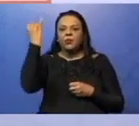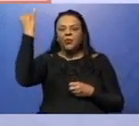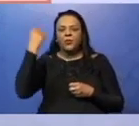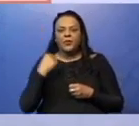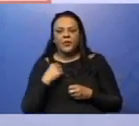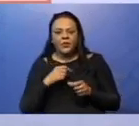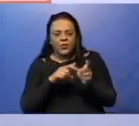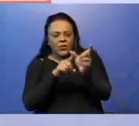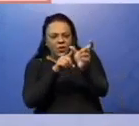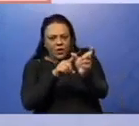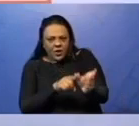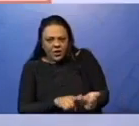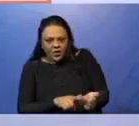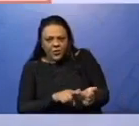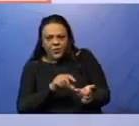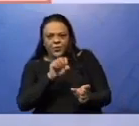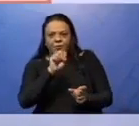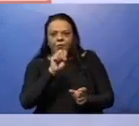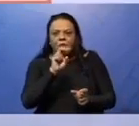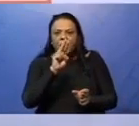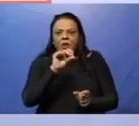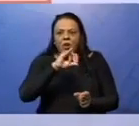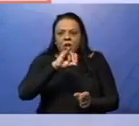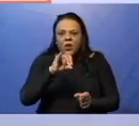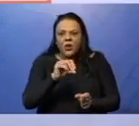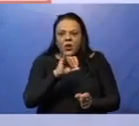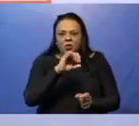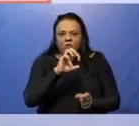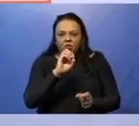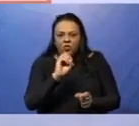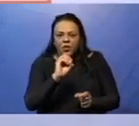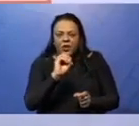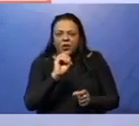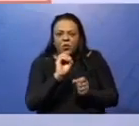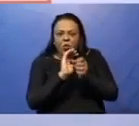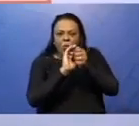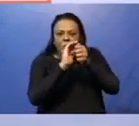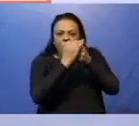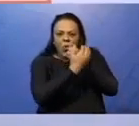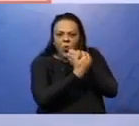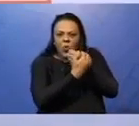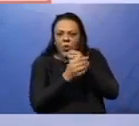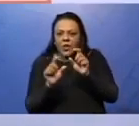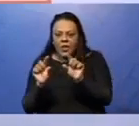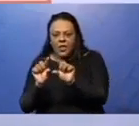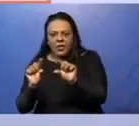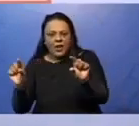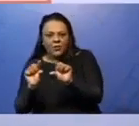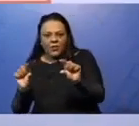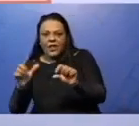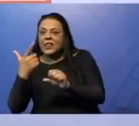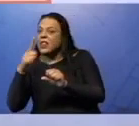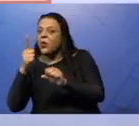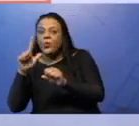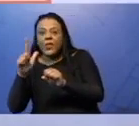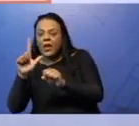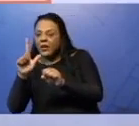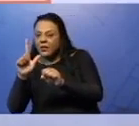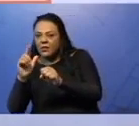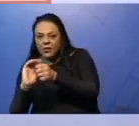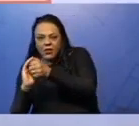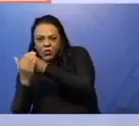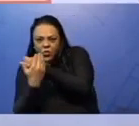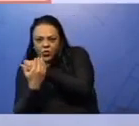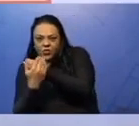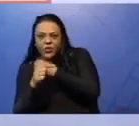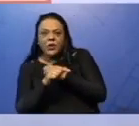sujeito oculto. Ele não aparece na frase, mas pelo verbo eu consigo descobrir qual é. Olha, essa outra frase